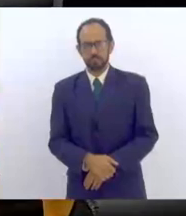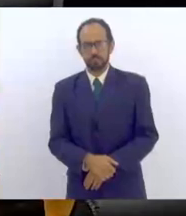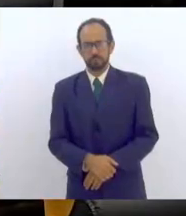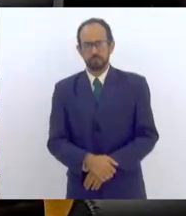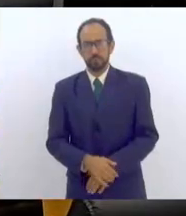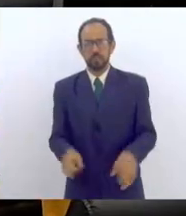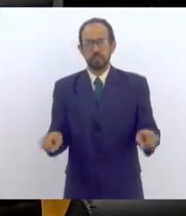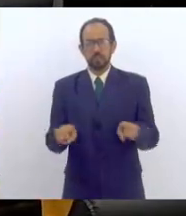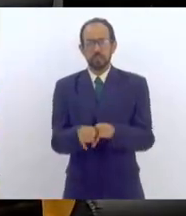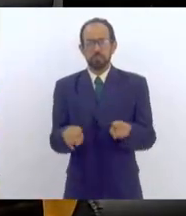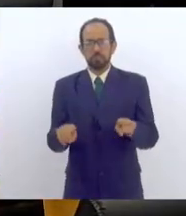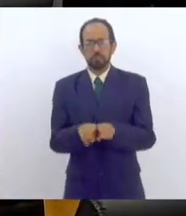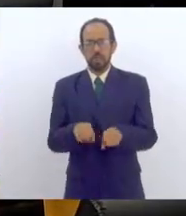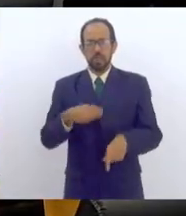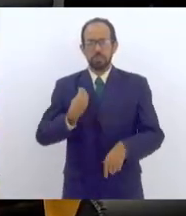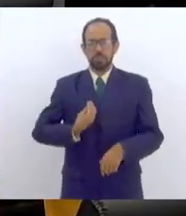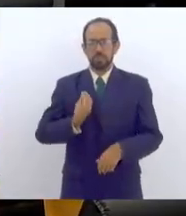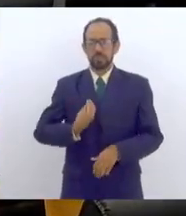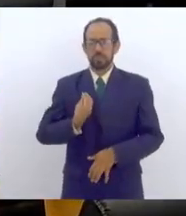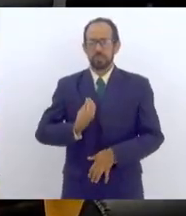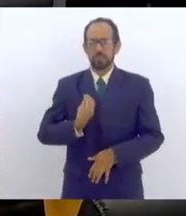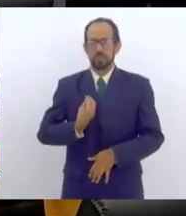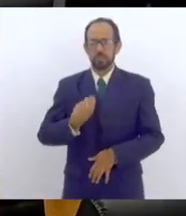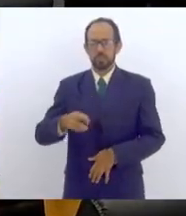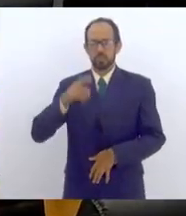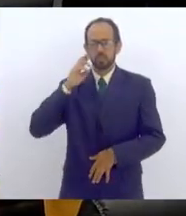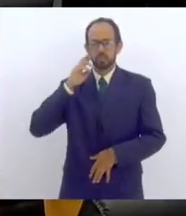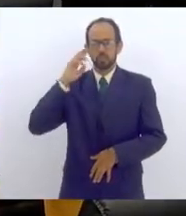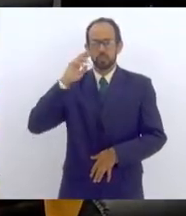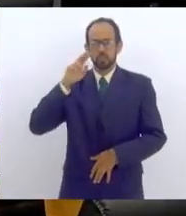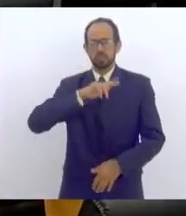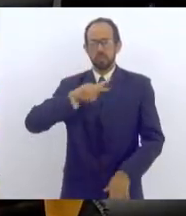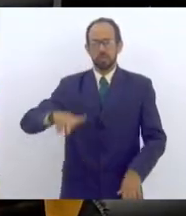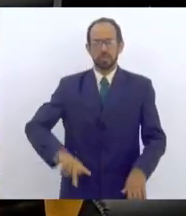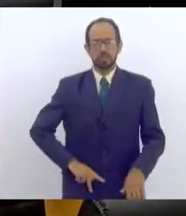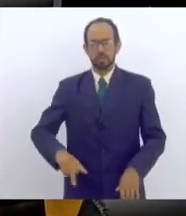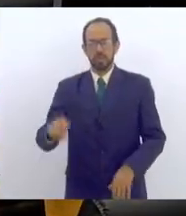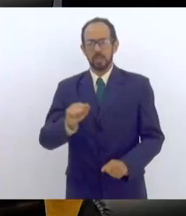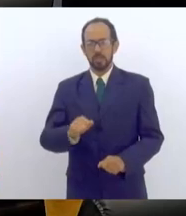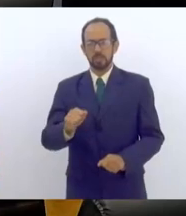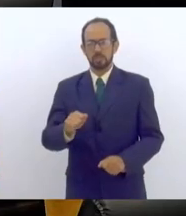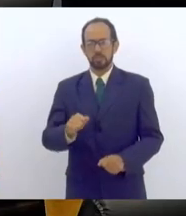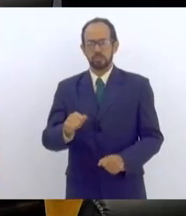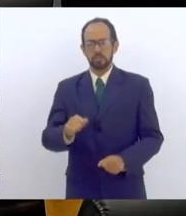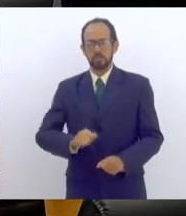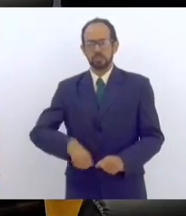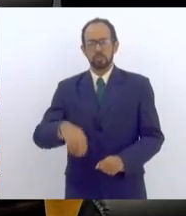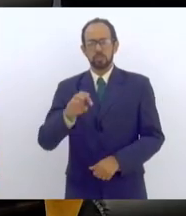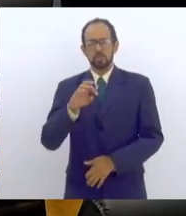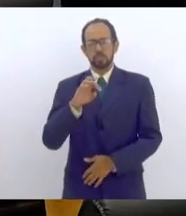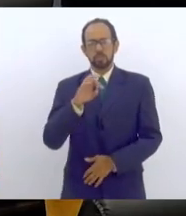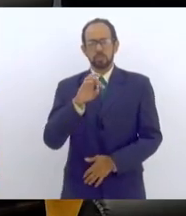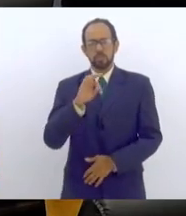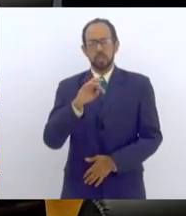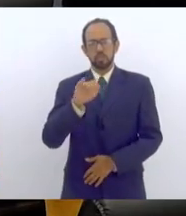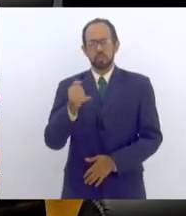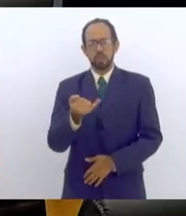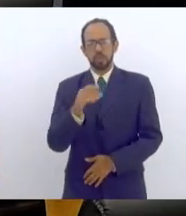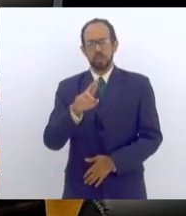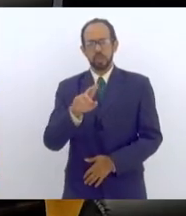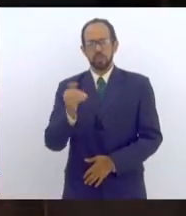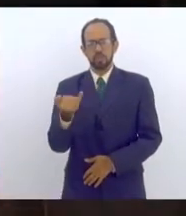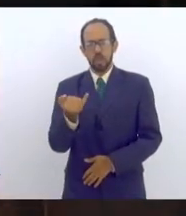Quero registrar também a presença do eminente presidente eleito do Tribunal de Justiça do Estado do Rio de